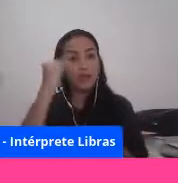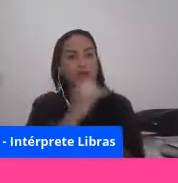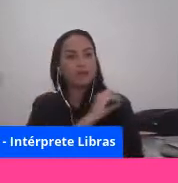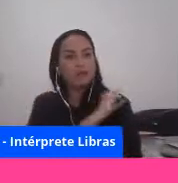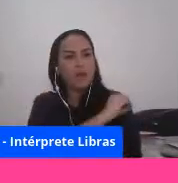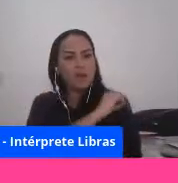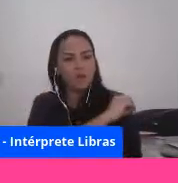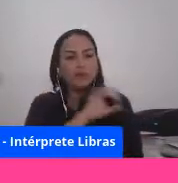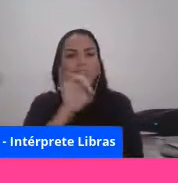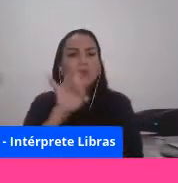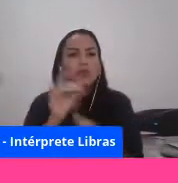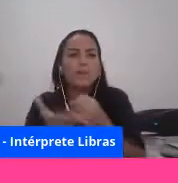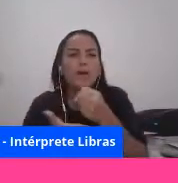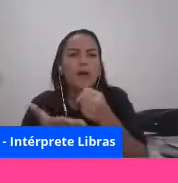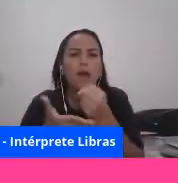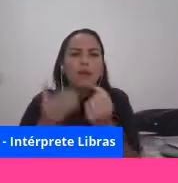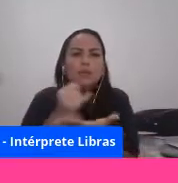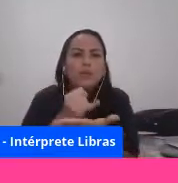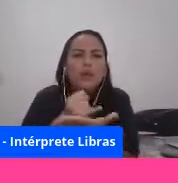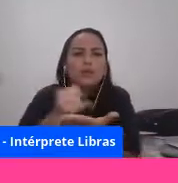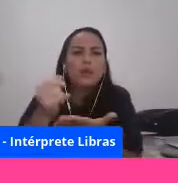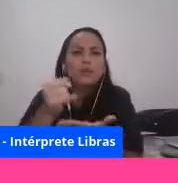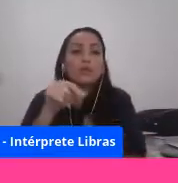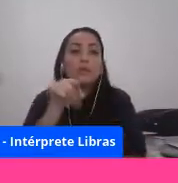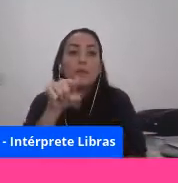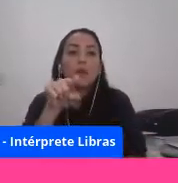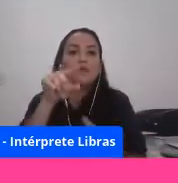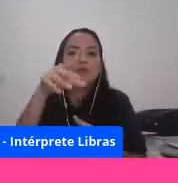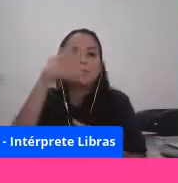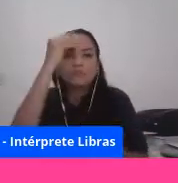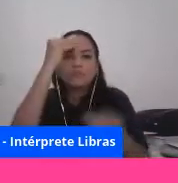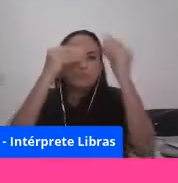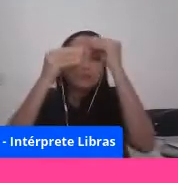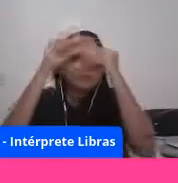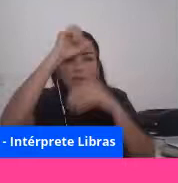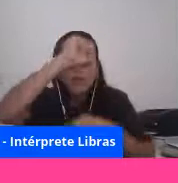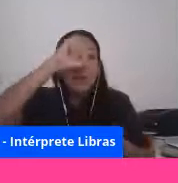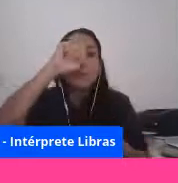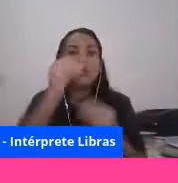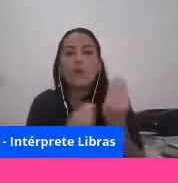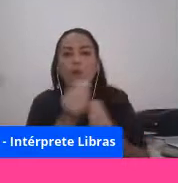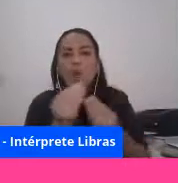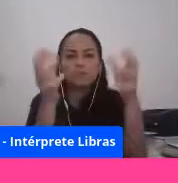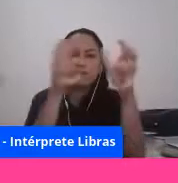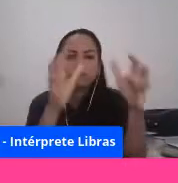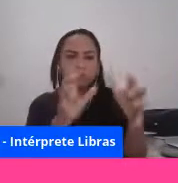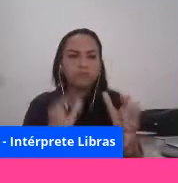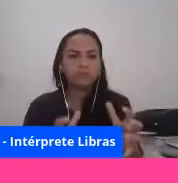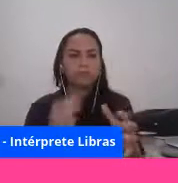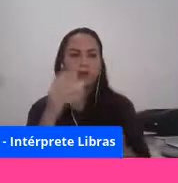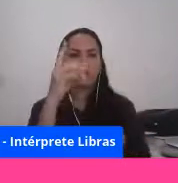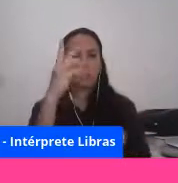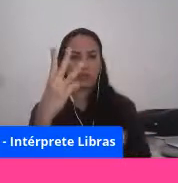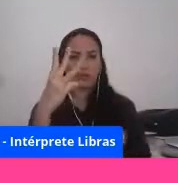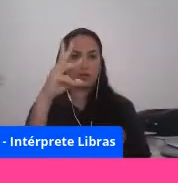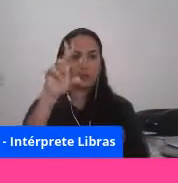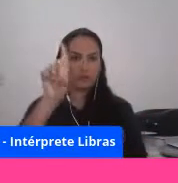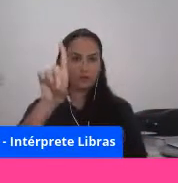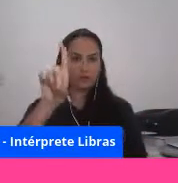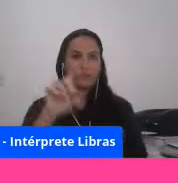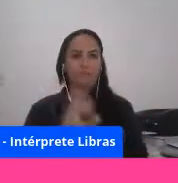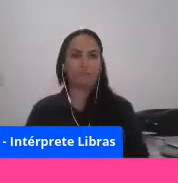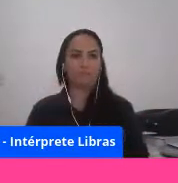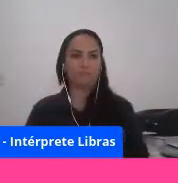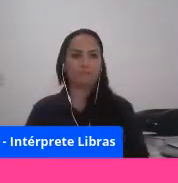uma introdução para modelagem, para impressão 3D. Então, vamos lá.